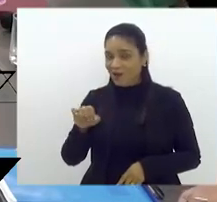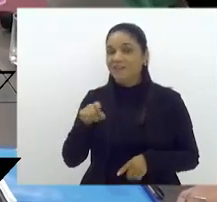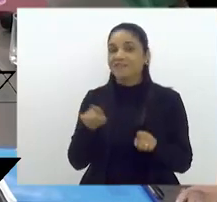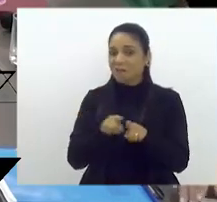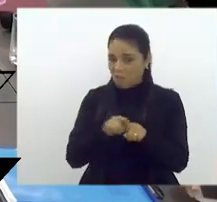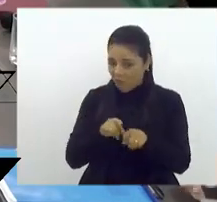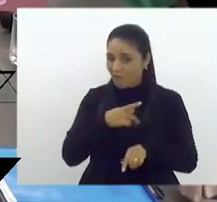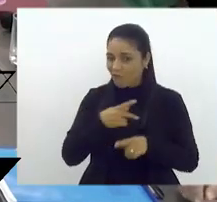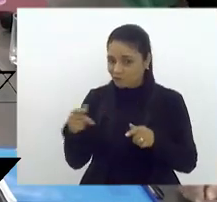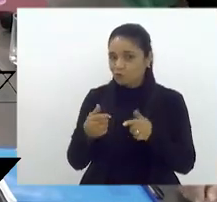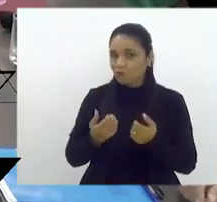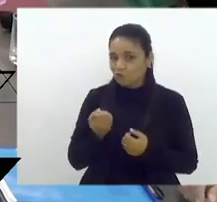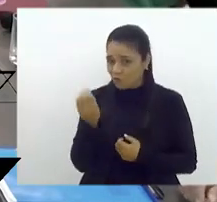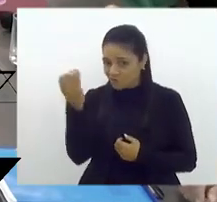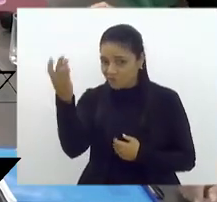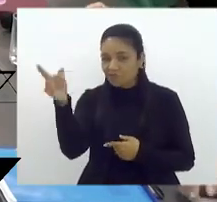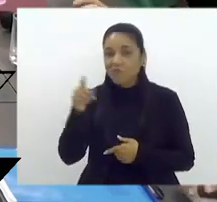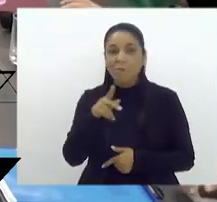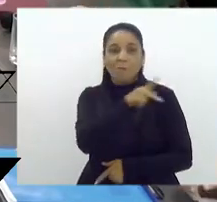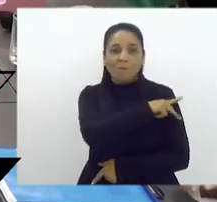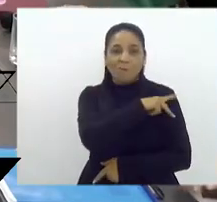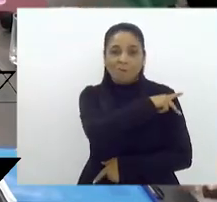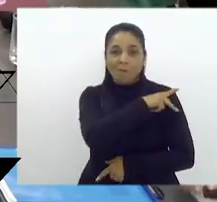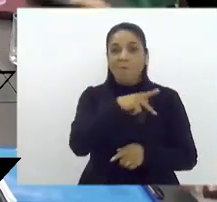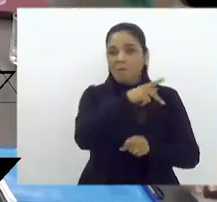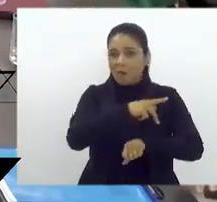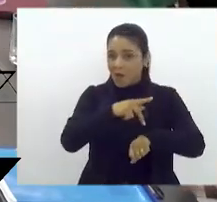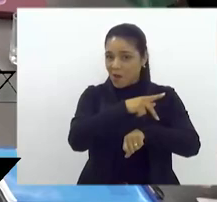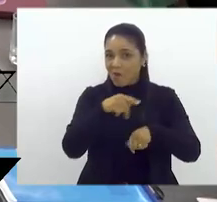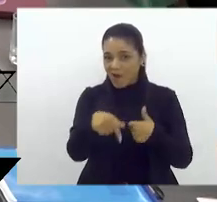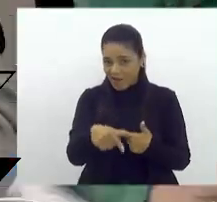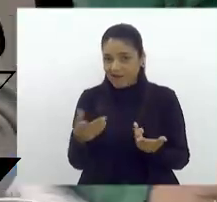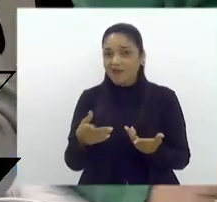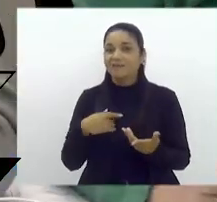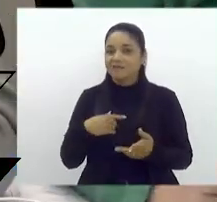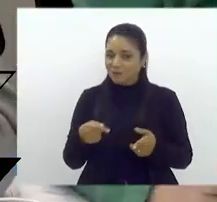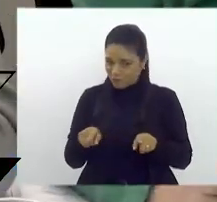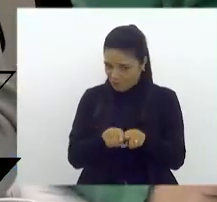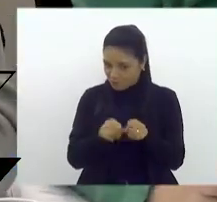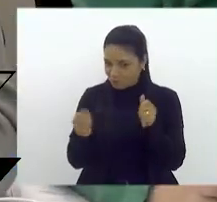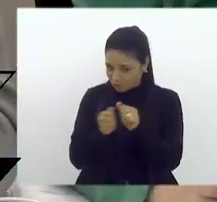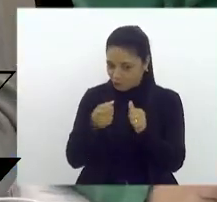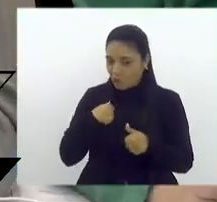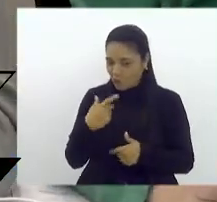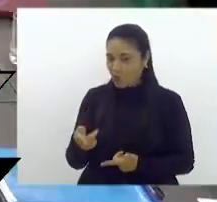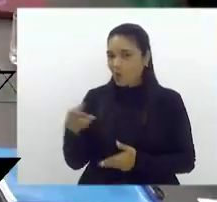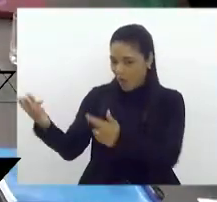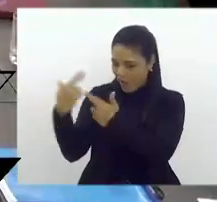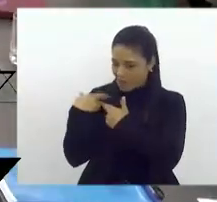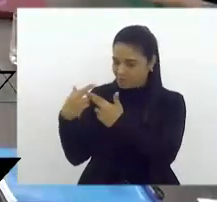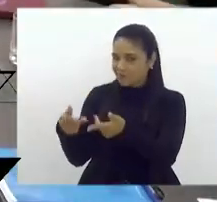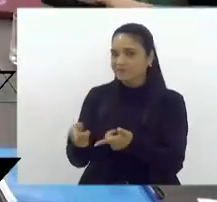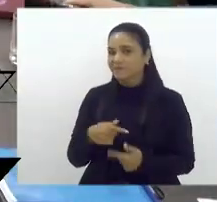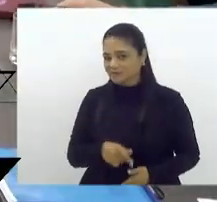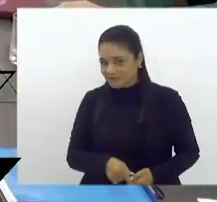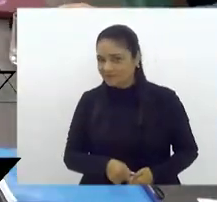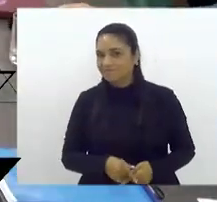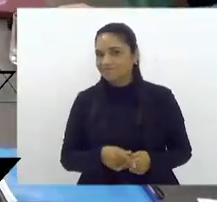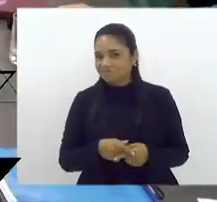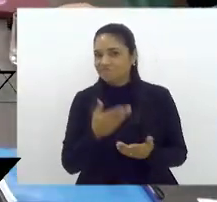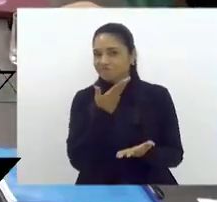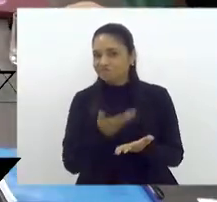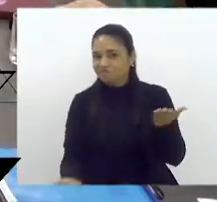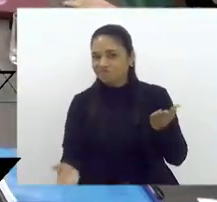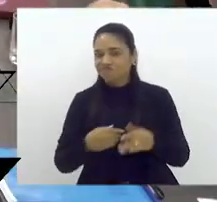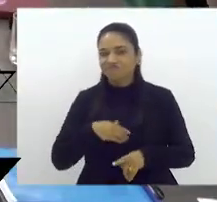junto. Entregou o delator também, não. Entregou o De La Rogue. Se bater na mesa, eu falo. É responsabilidade compartilhada. Item